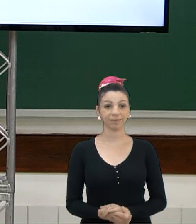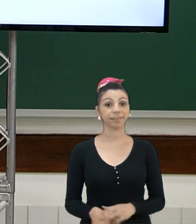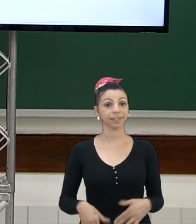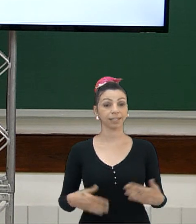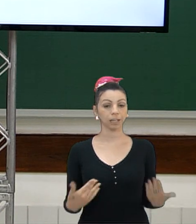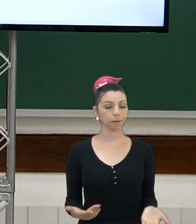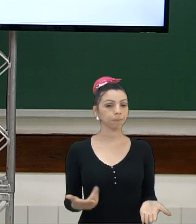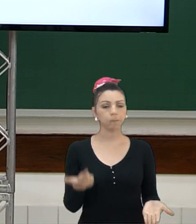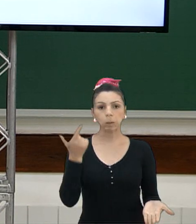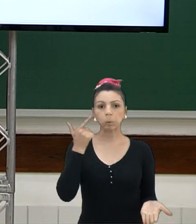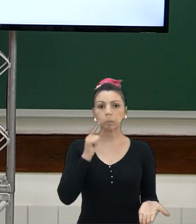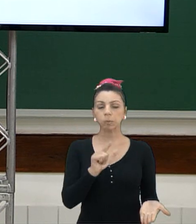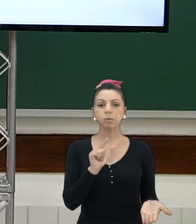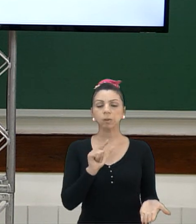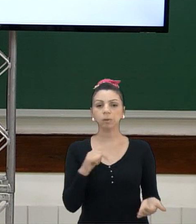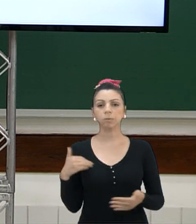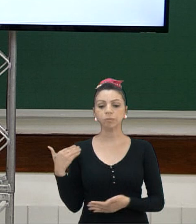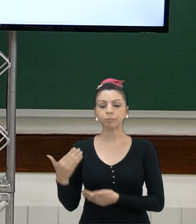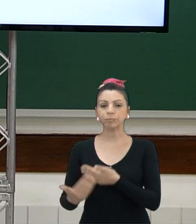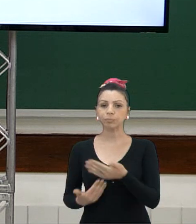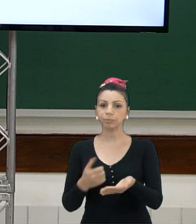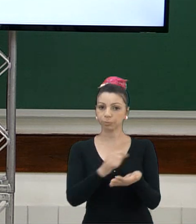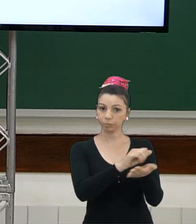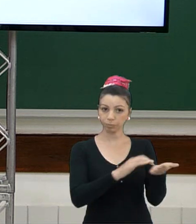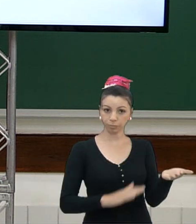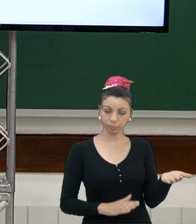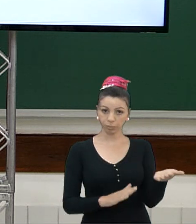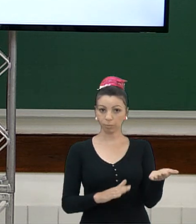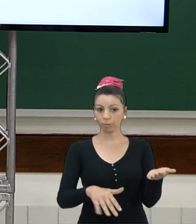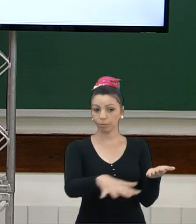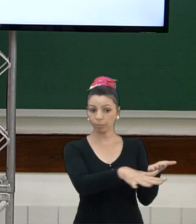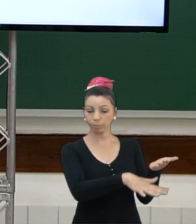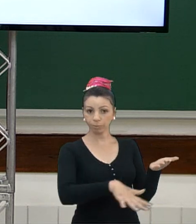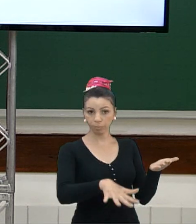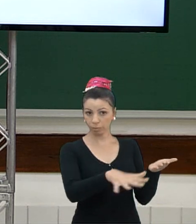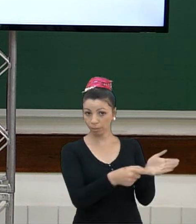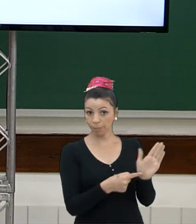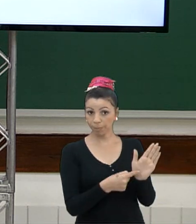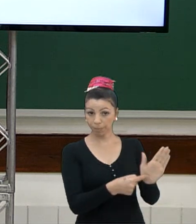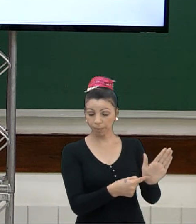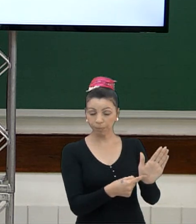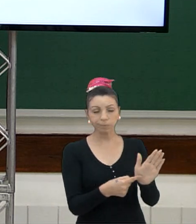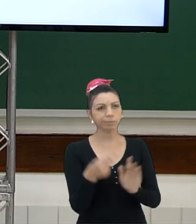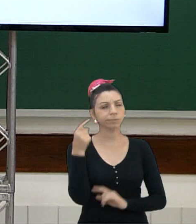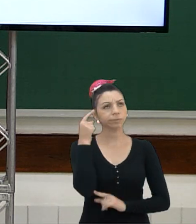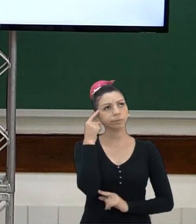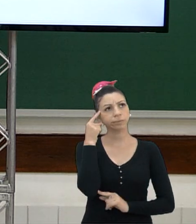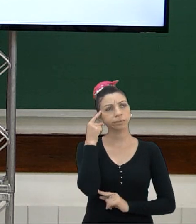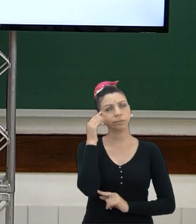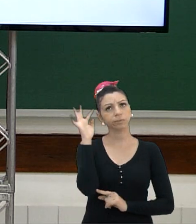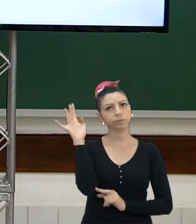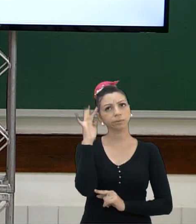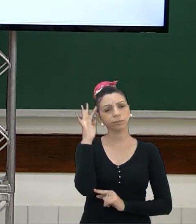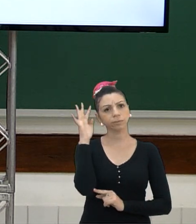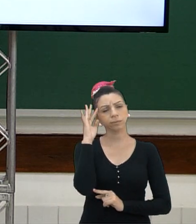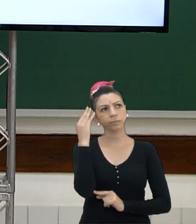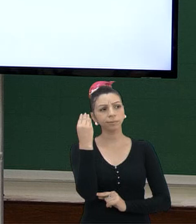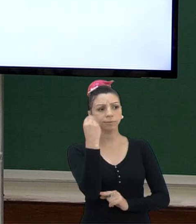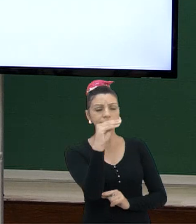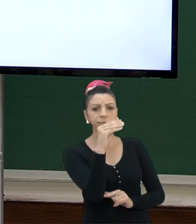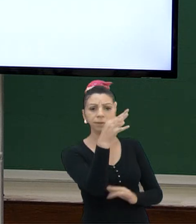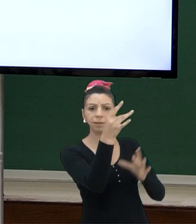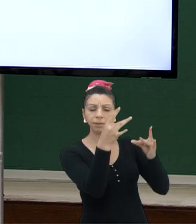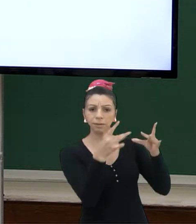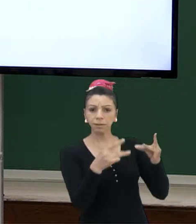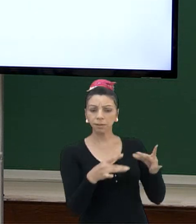E então, conseguiram desenvolver essas atividades que a sua região oferece? Pensaram, colocaram alguns detalhes que